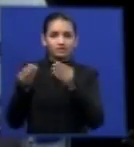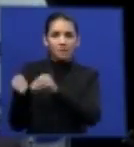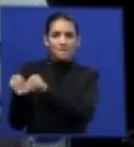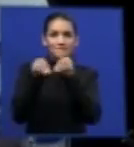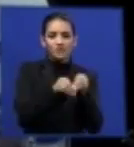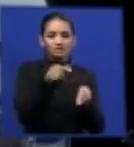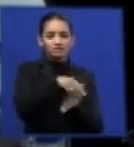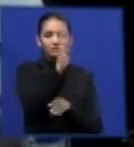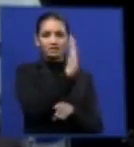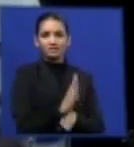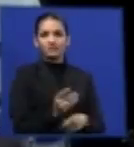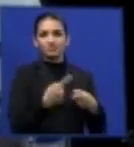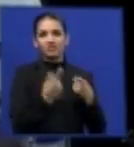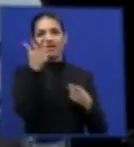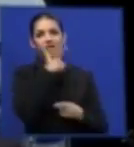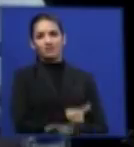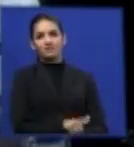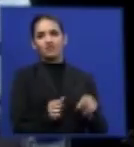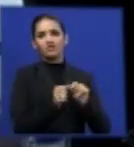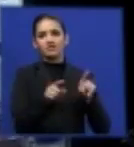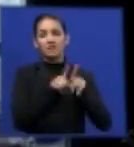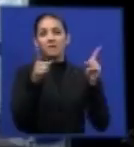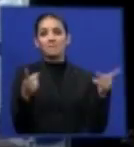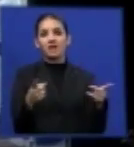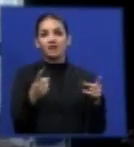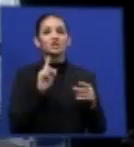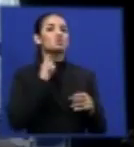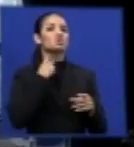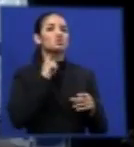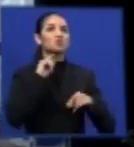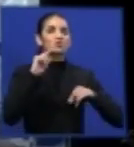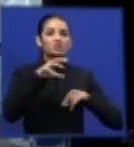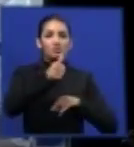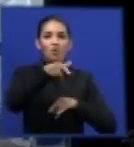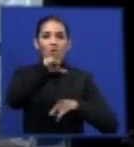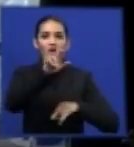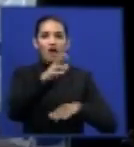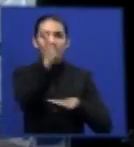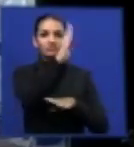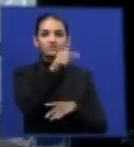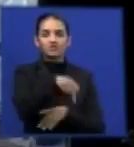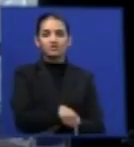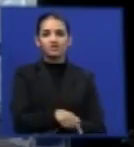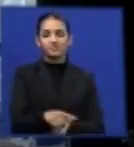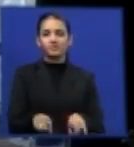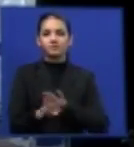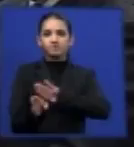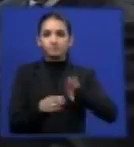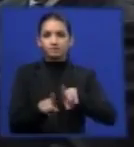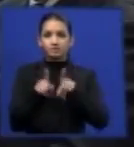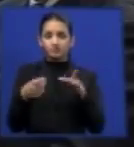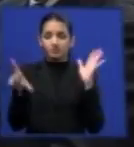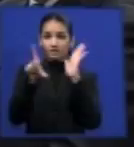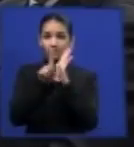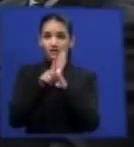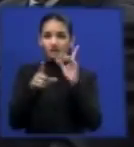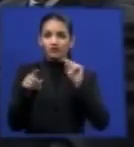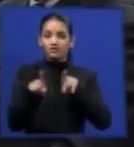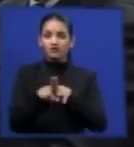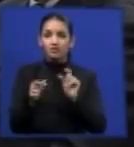leis É verdade elas estabelecem eh normas de destinação